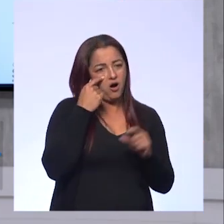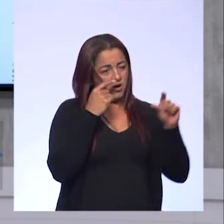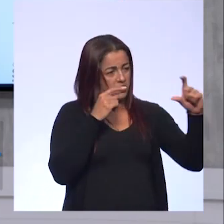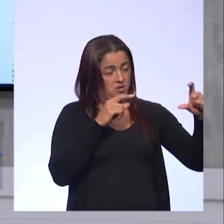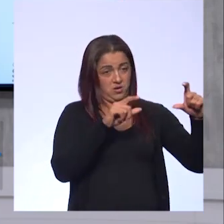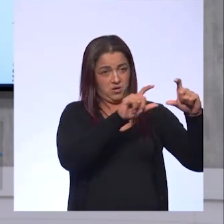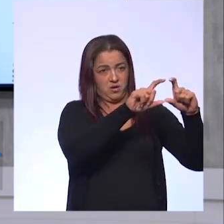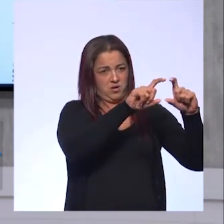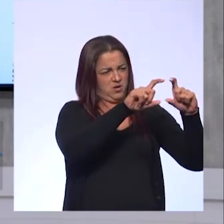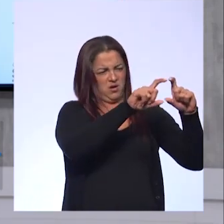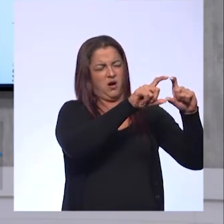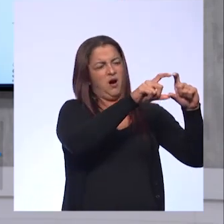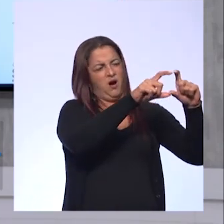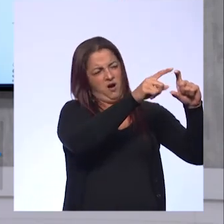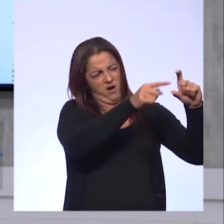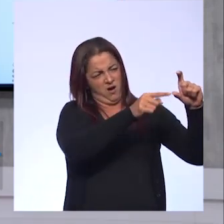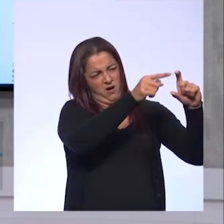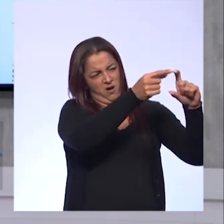vertical